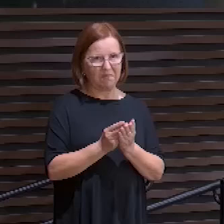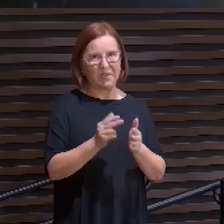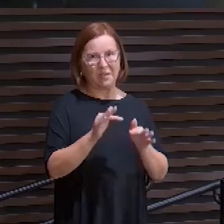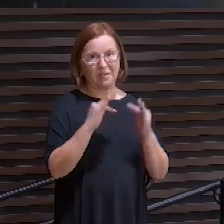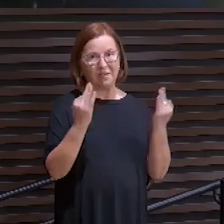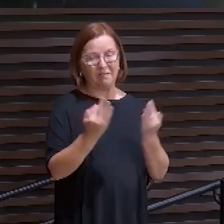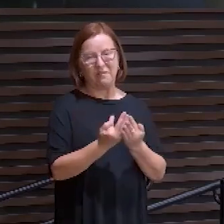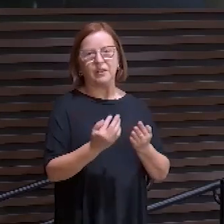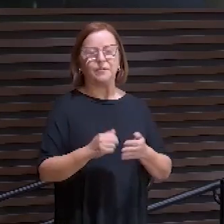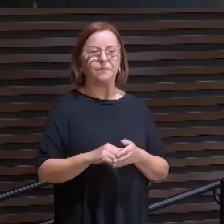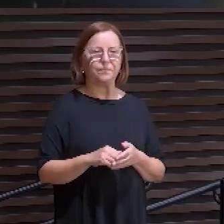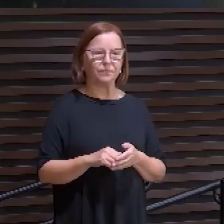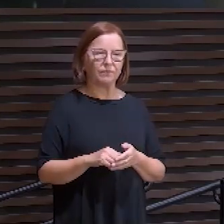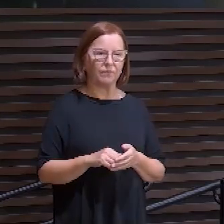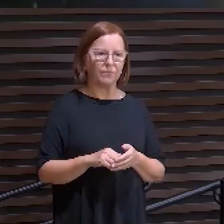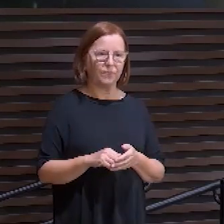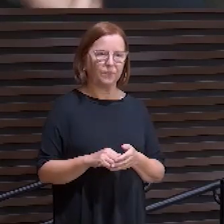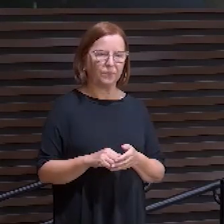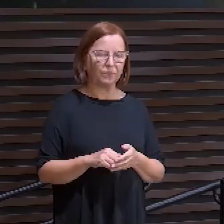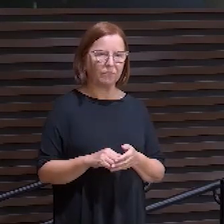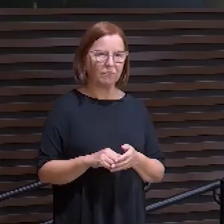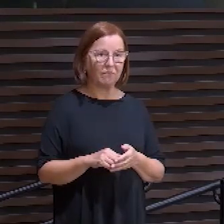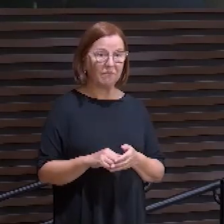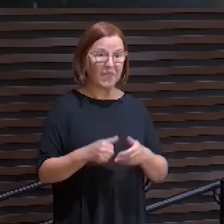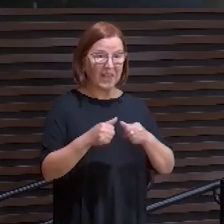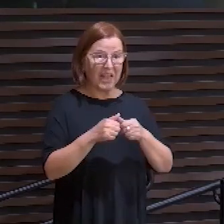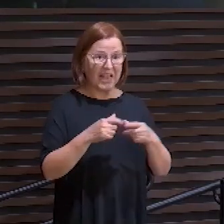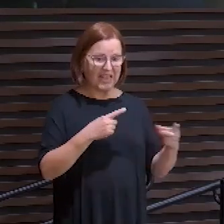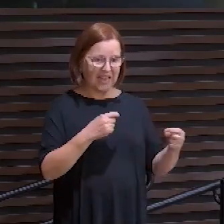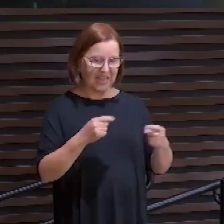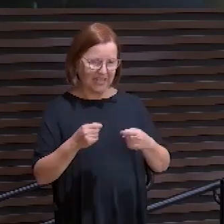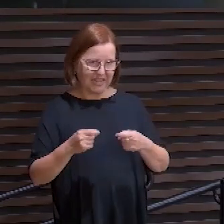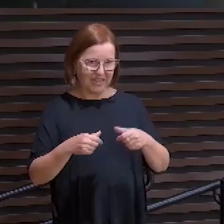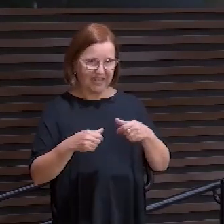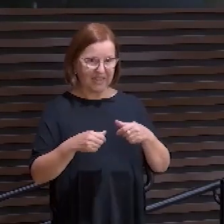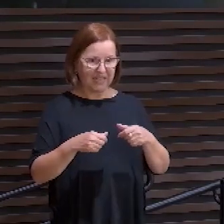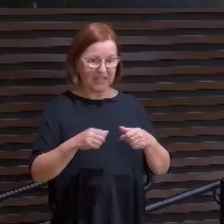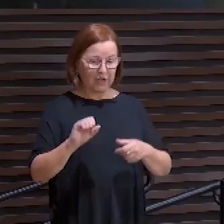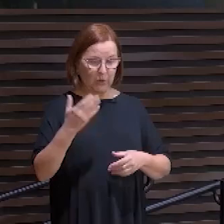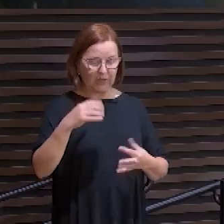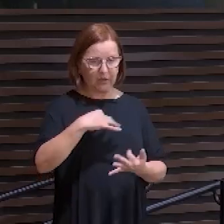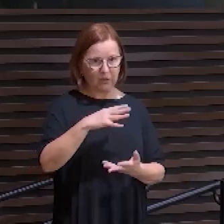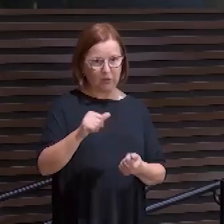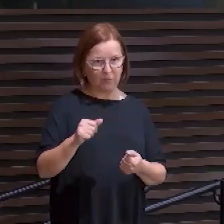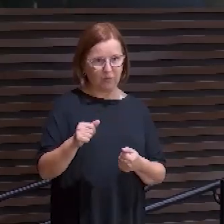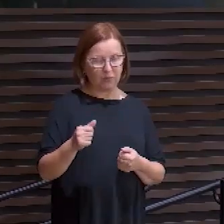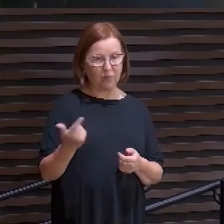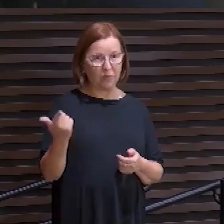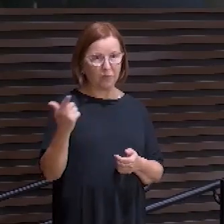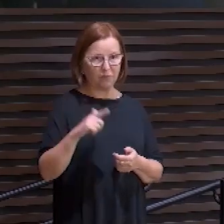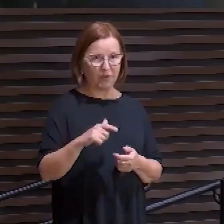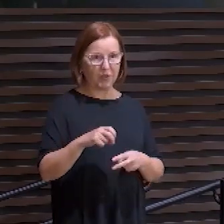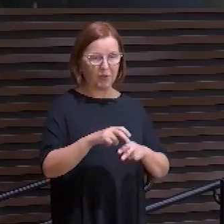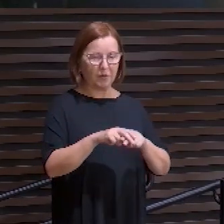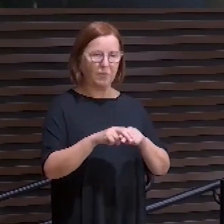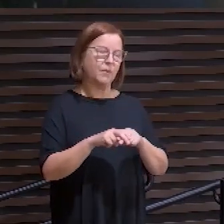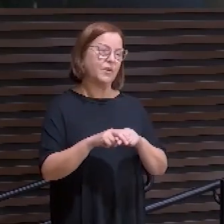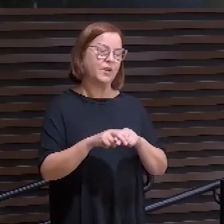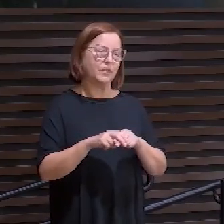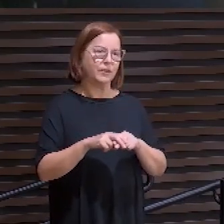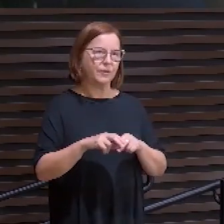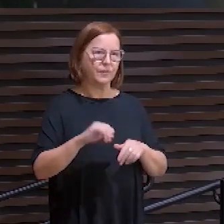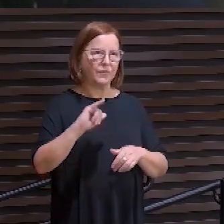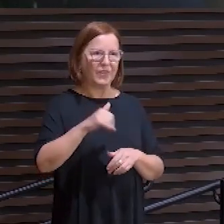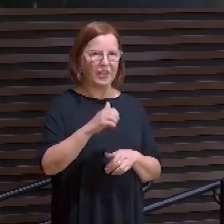Esta guerra que está aí no mundo hoje é em consequência do problema que veio da barriga. A